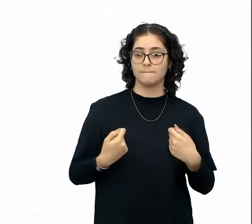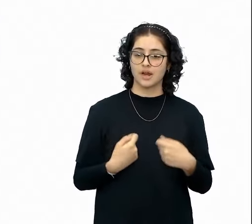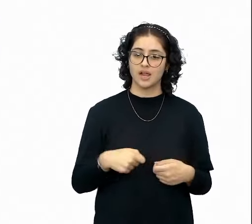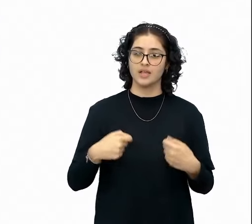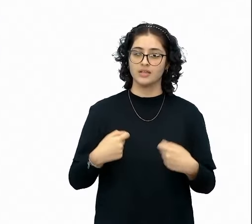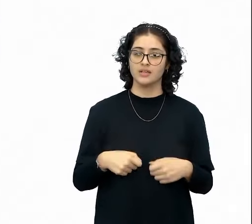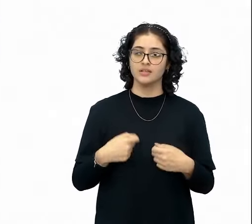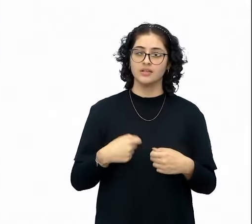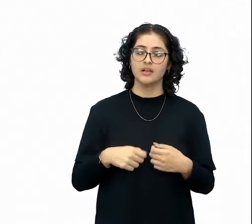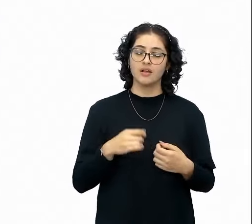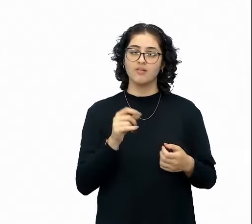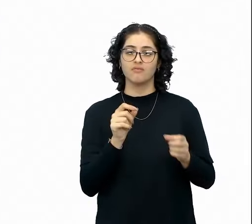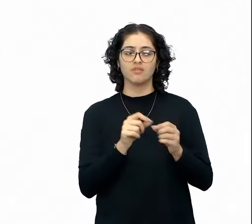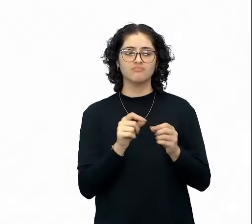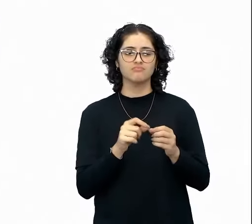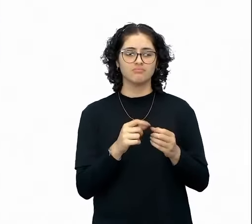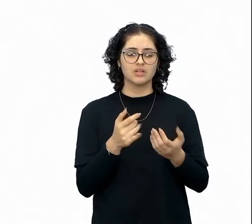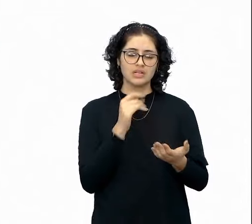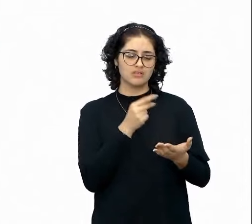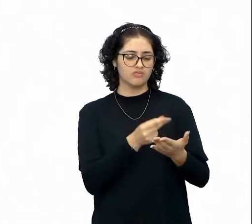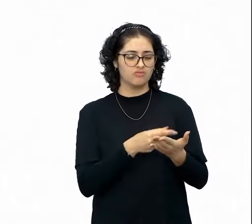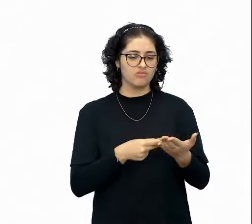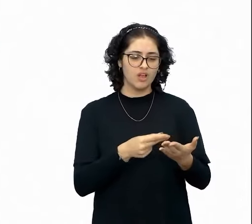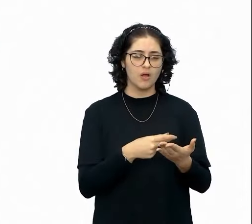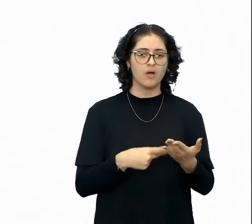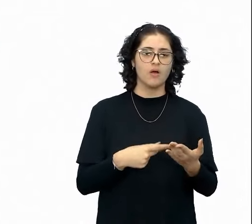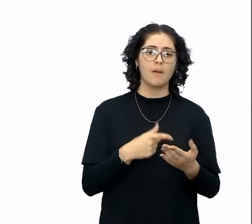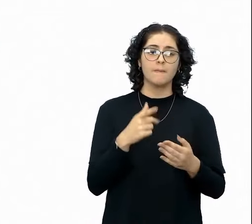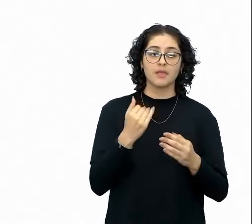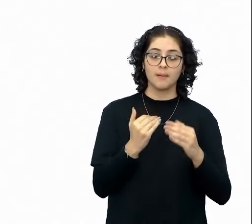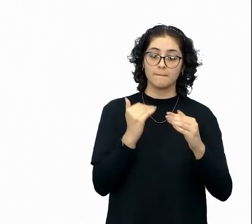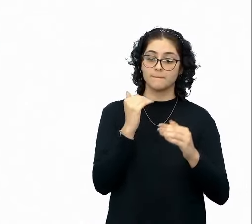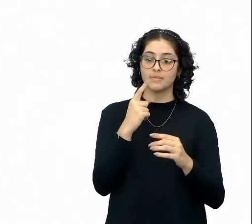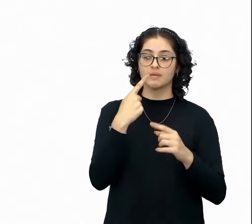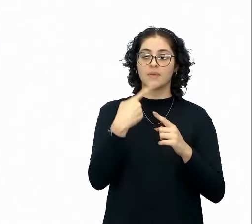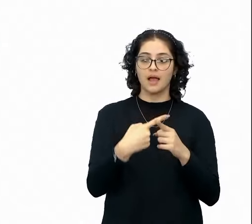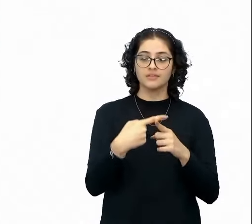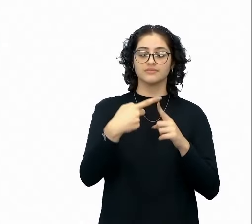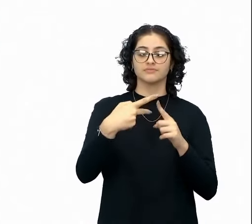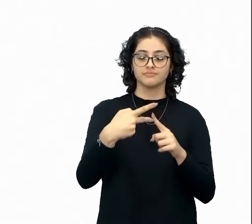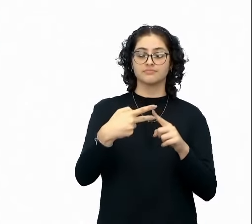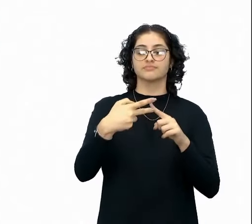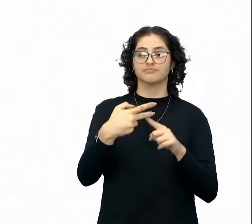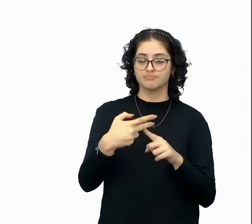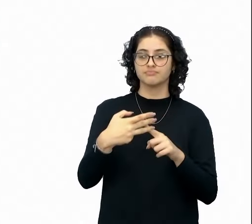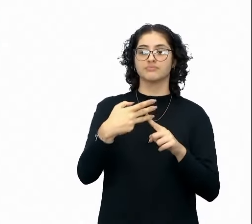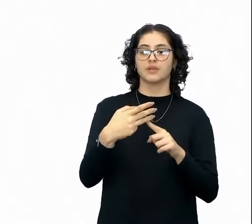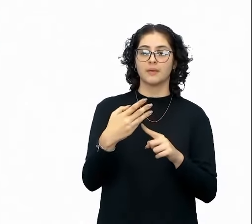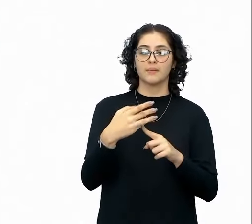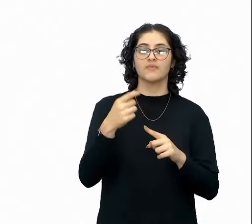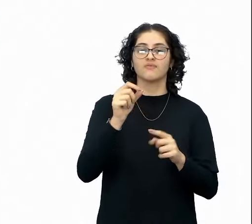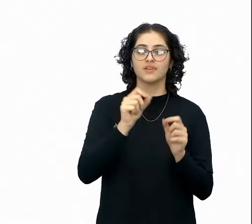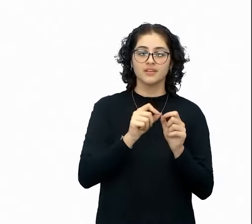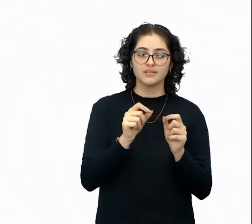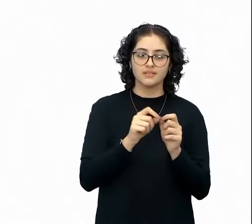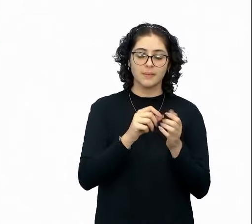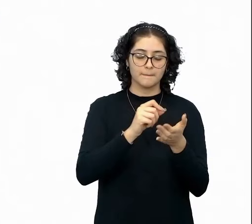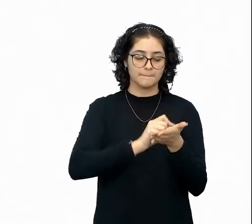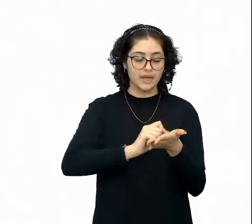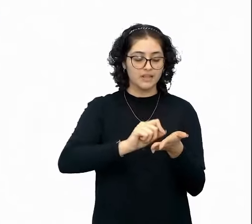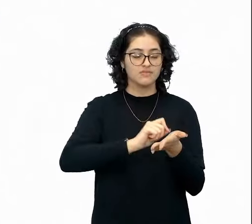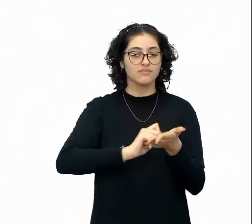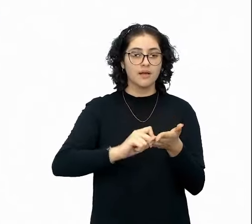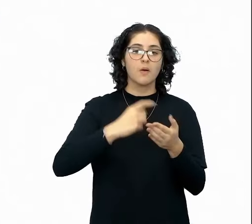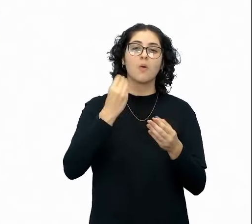de qualquer figura, né, o que ele pedia, um passo a passo, né? Então, a gente tinha que fazer até com letrinha bastão, né, esse passo a